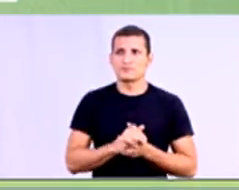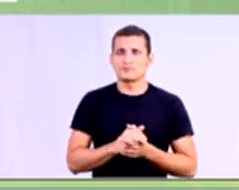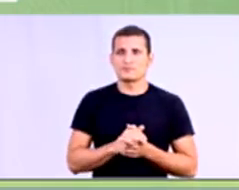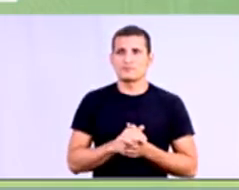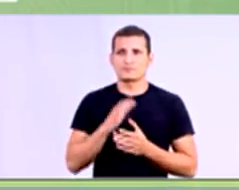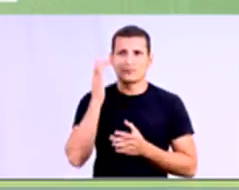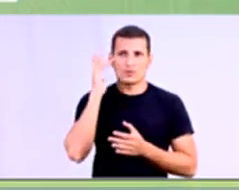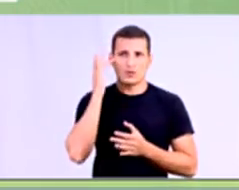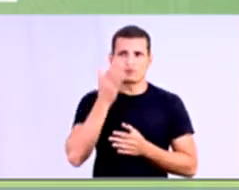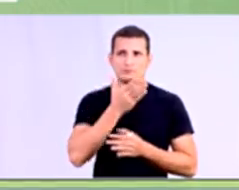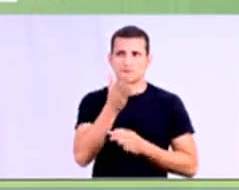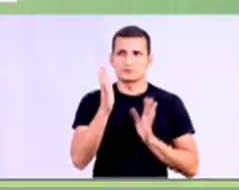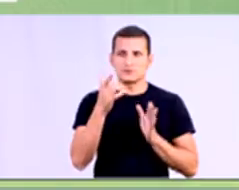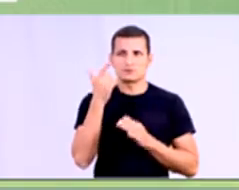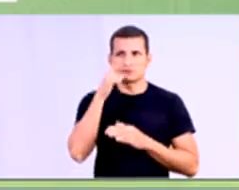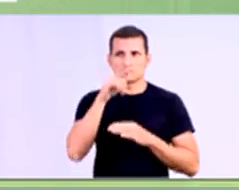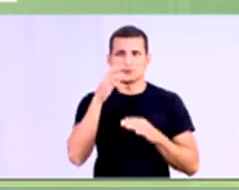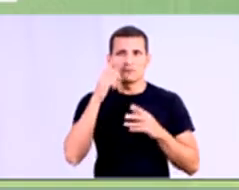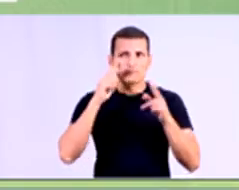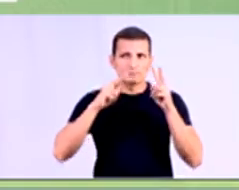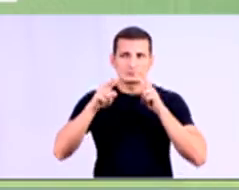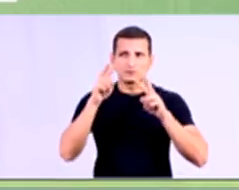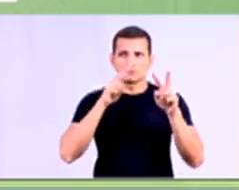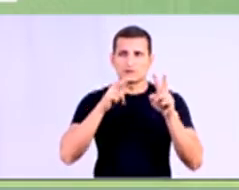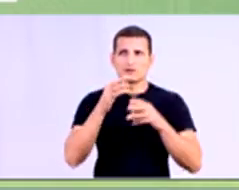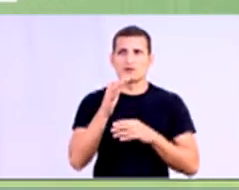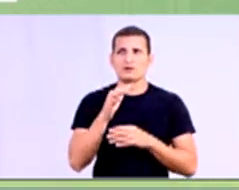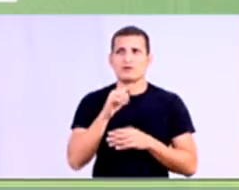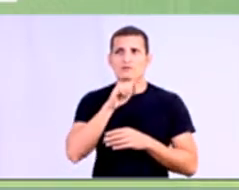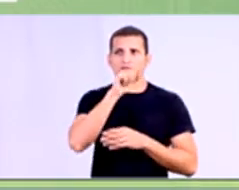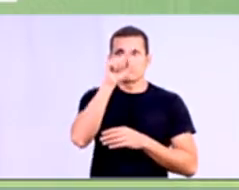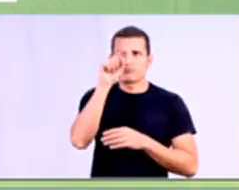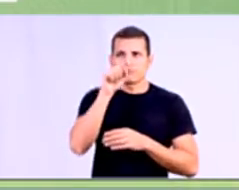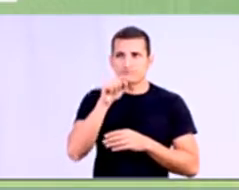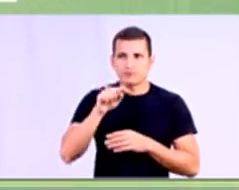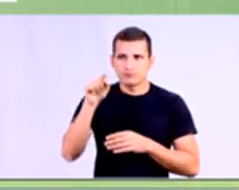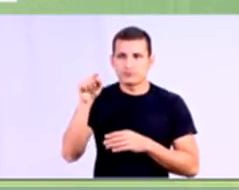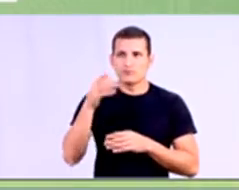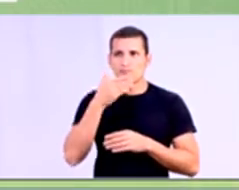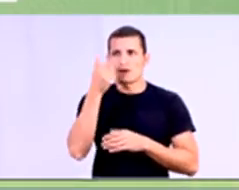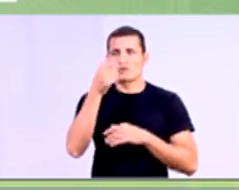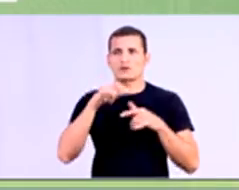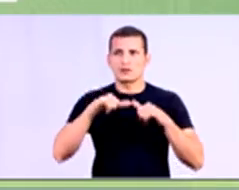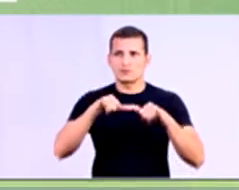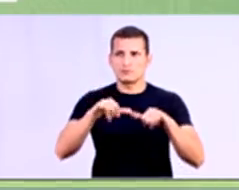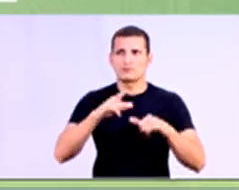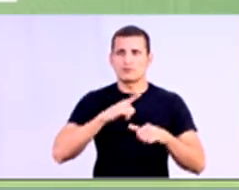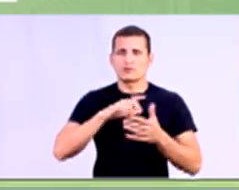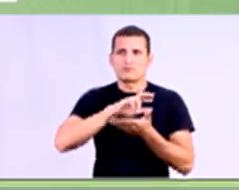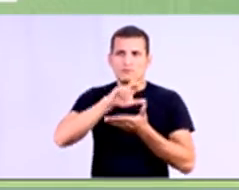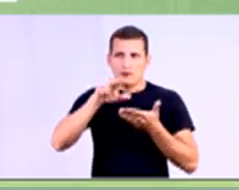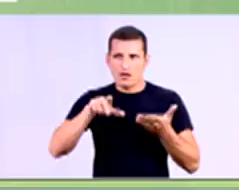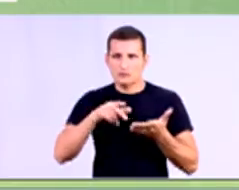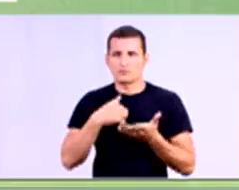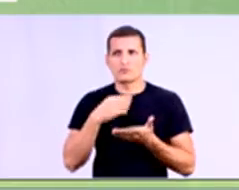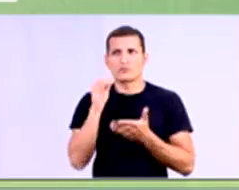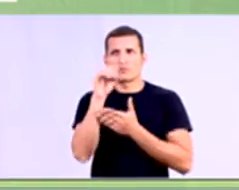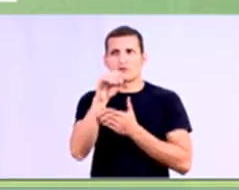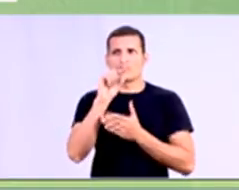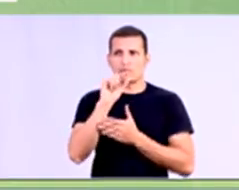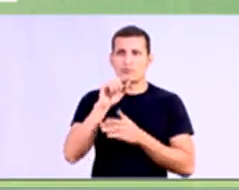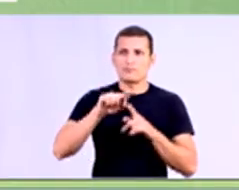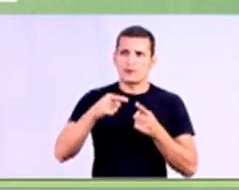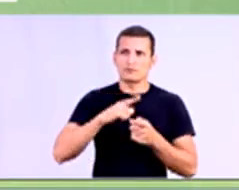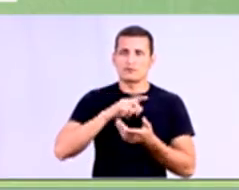acho até que vocês já conseguiram visualizar um fluxo melhor de um carrinho de compra. E tem várias situações aqui, tá? Eu coloquei poucas, mas tem